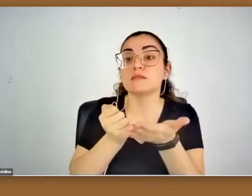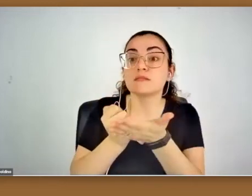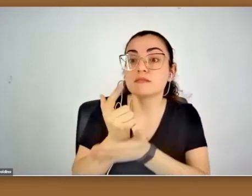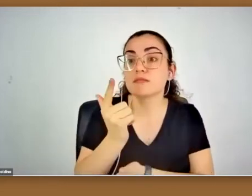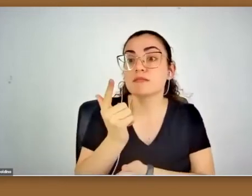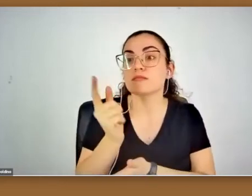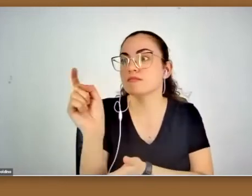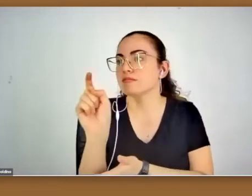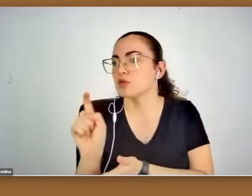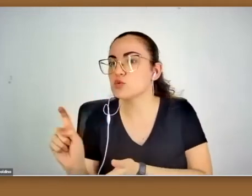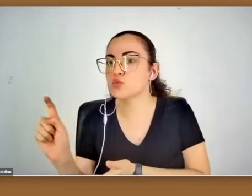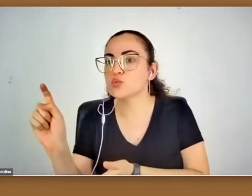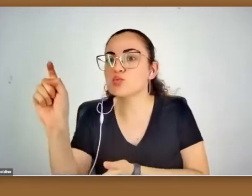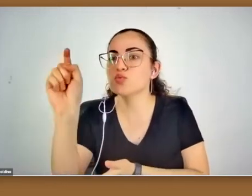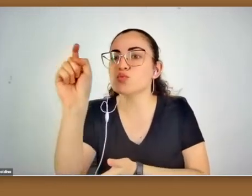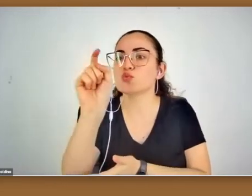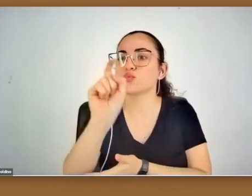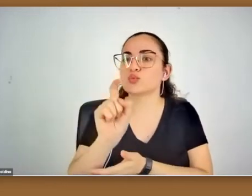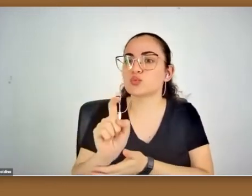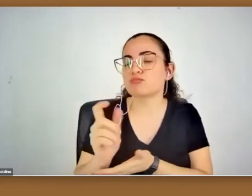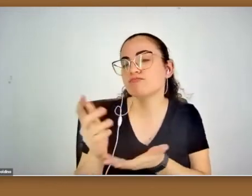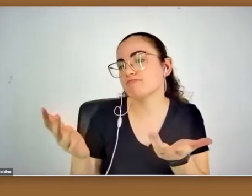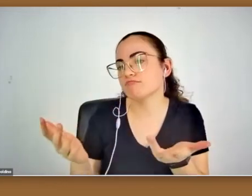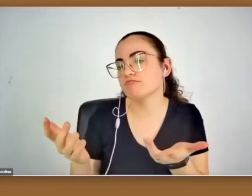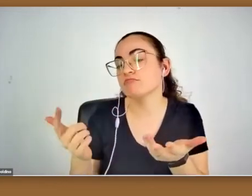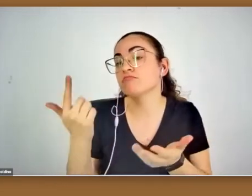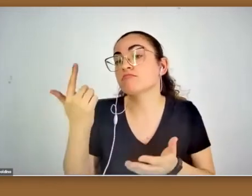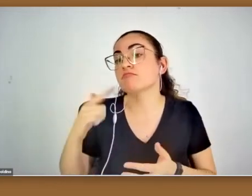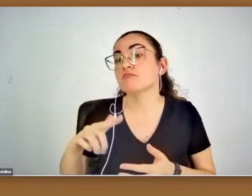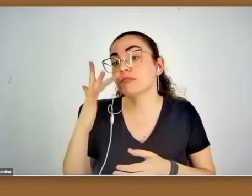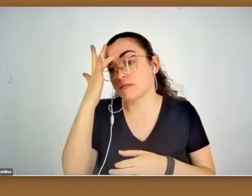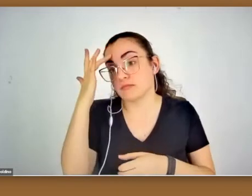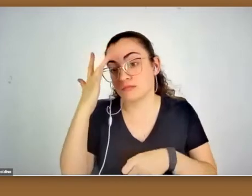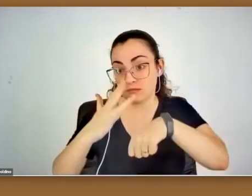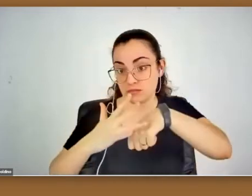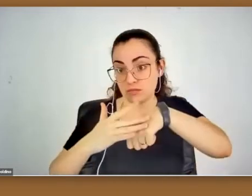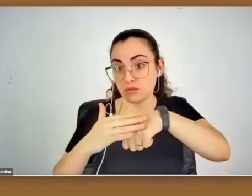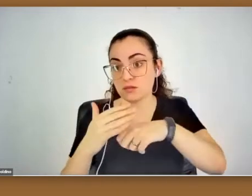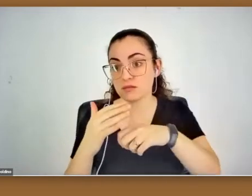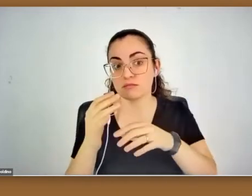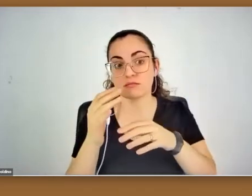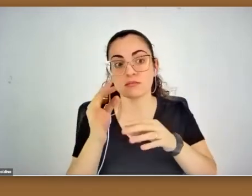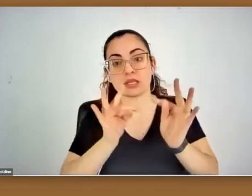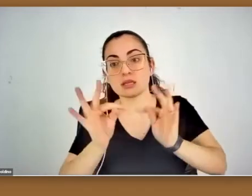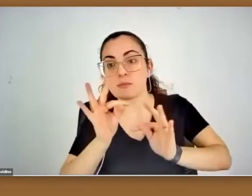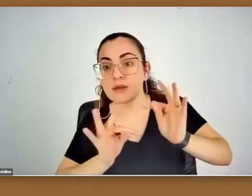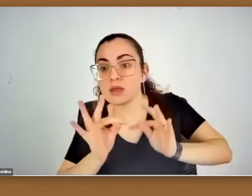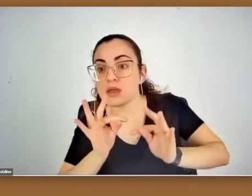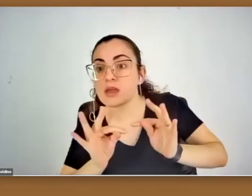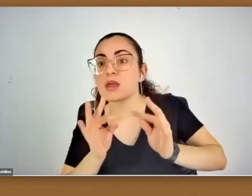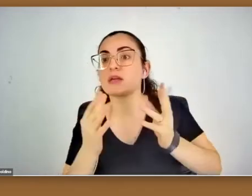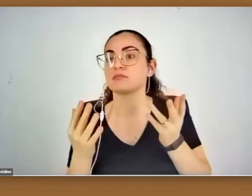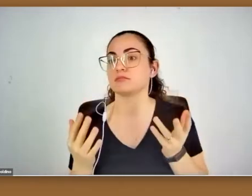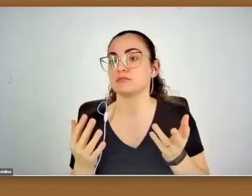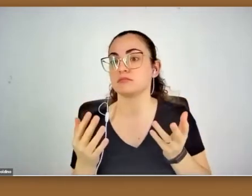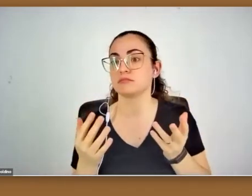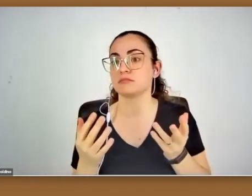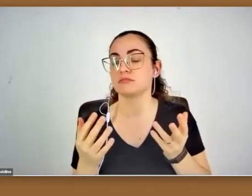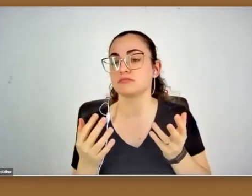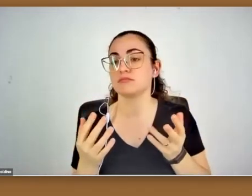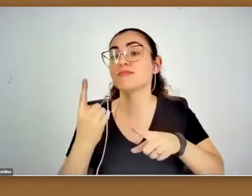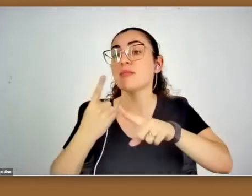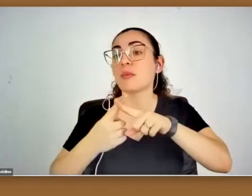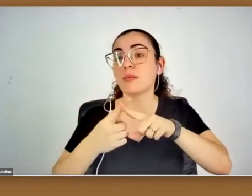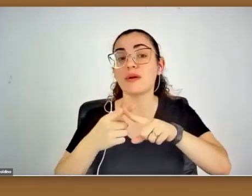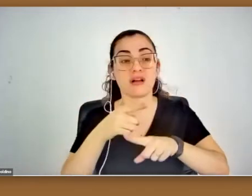ao vetor, se gasta para tratar as pessoas. E se gasta também porque uma pessoa que está doente, ela não está produzindo, ou ela não